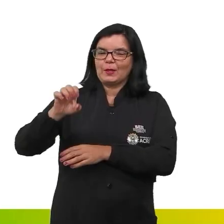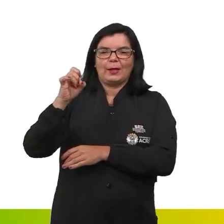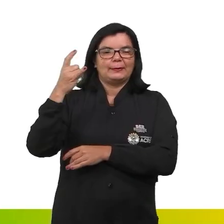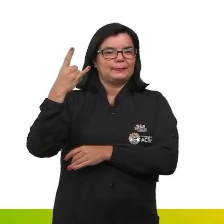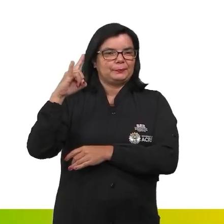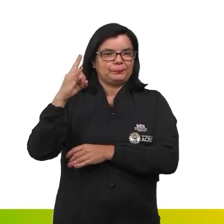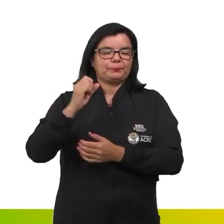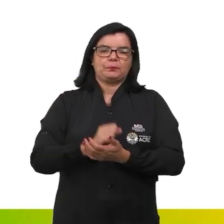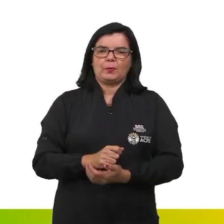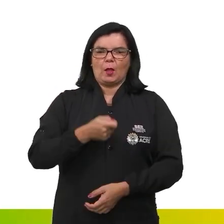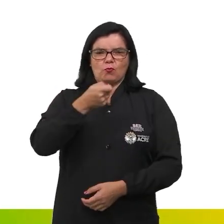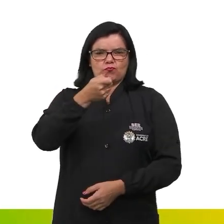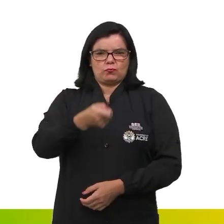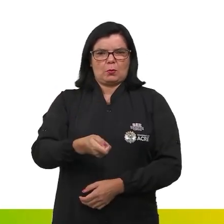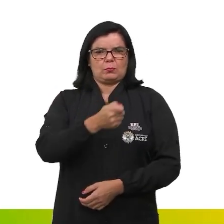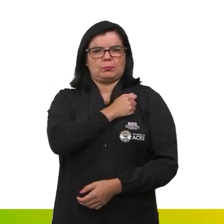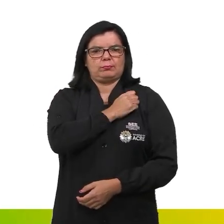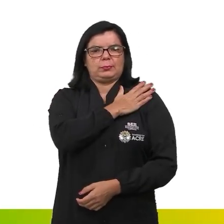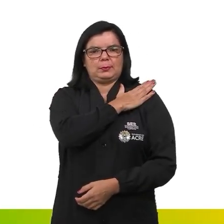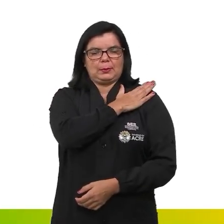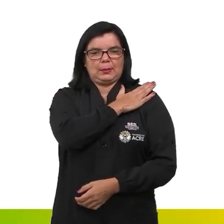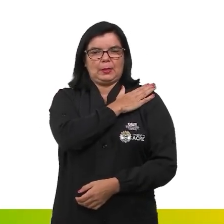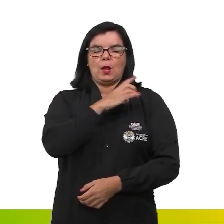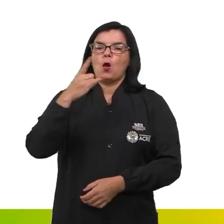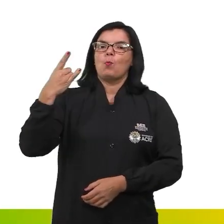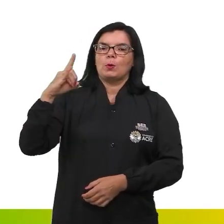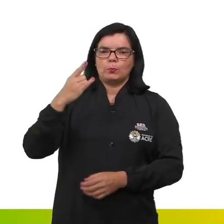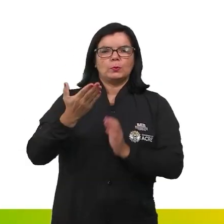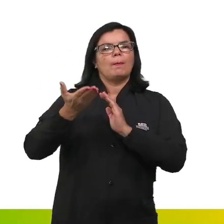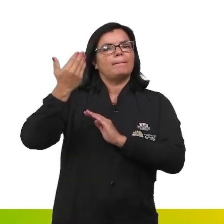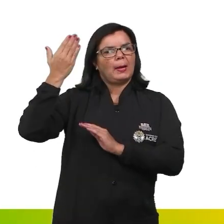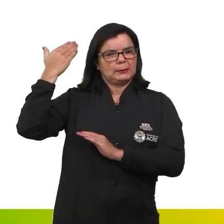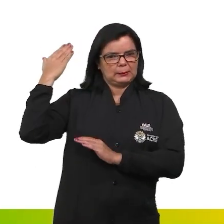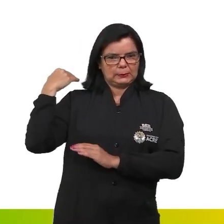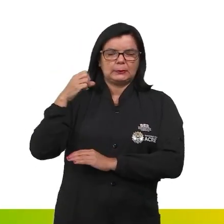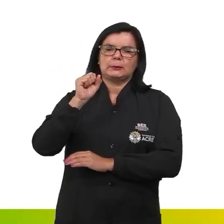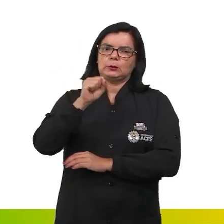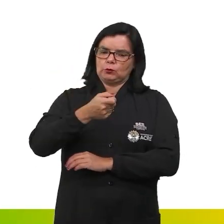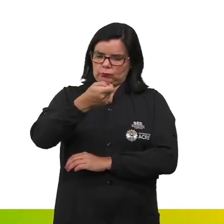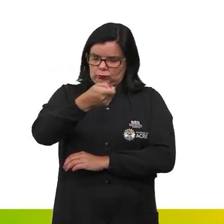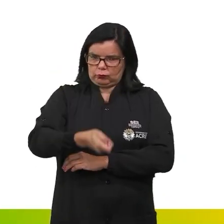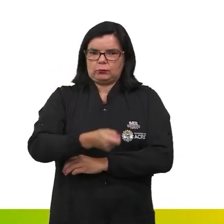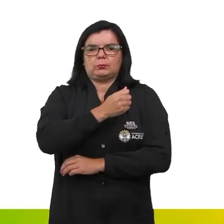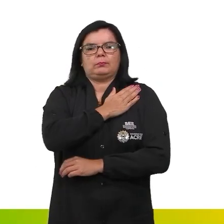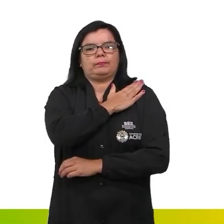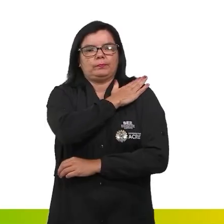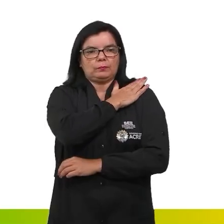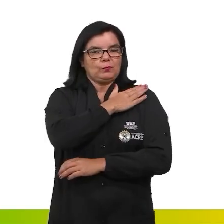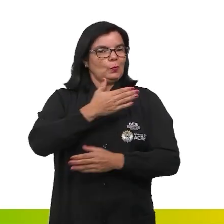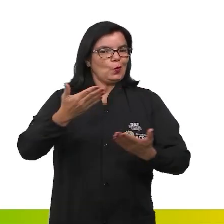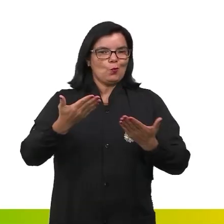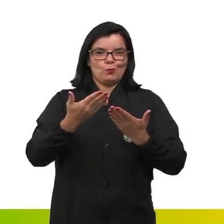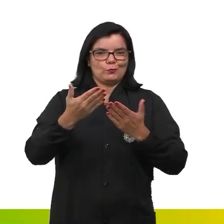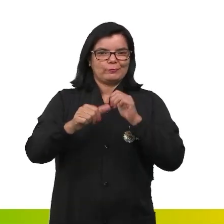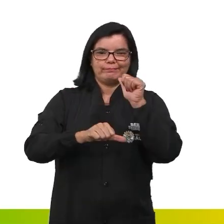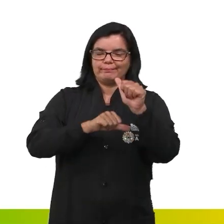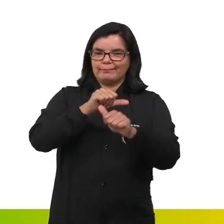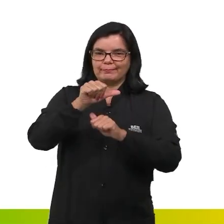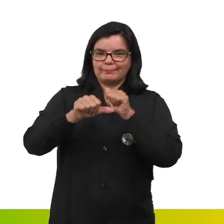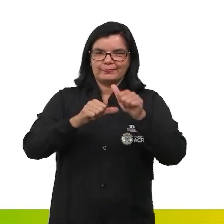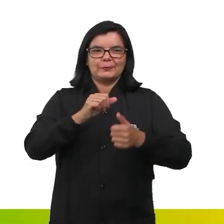bom? Ditadura militar. Bolívia já foi, né, ditadura militar, tá? Hoje não é mais, tá